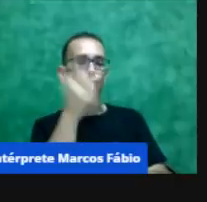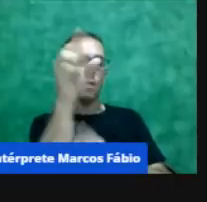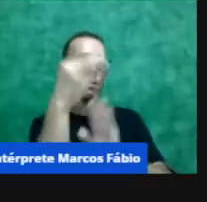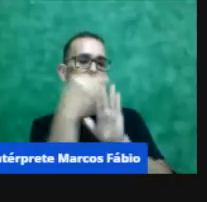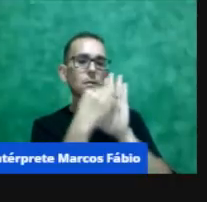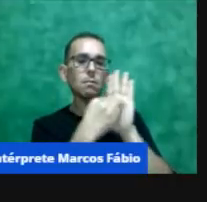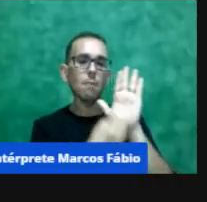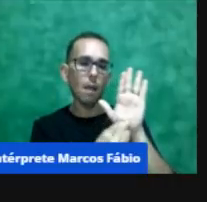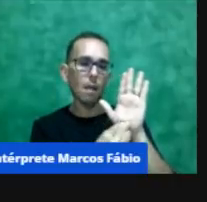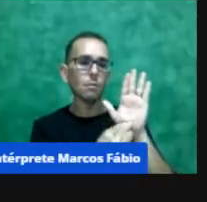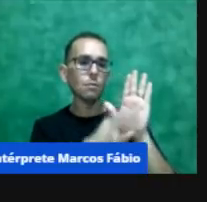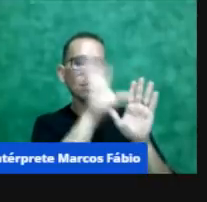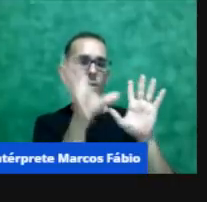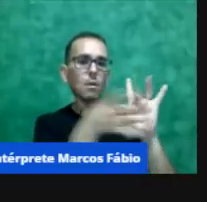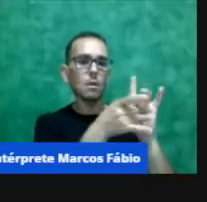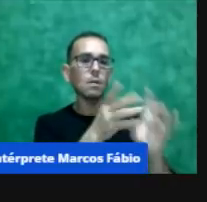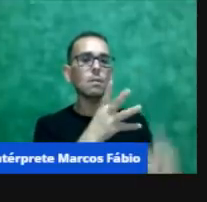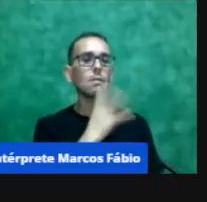envolvem o conhecimento.